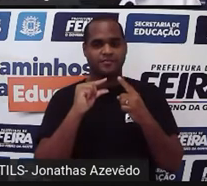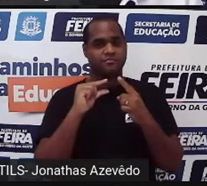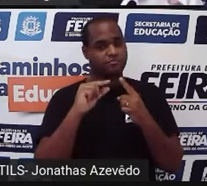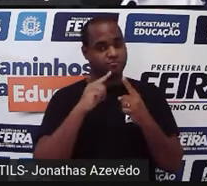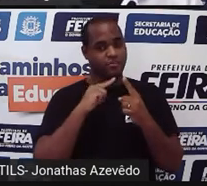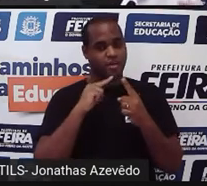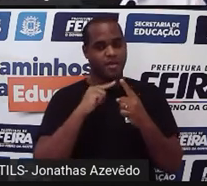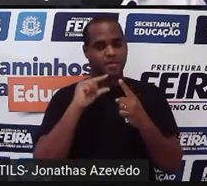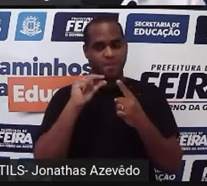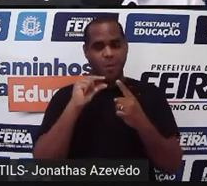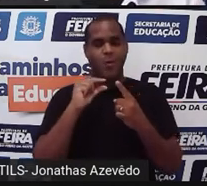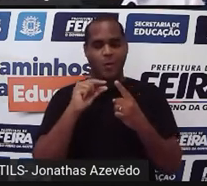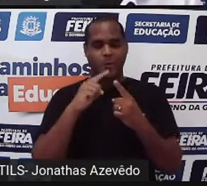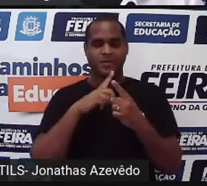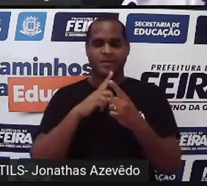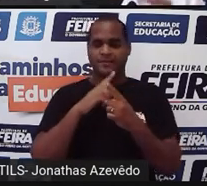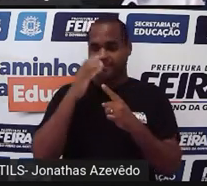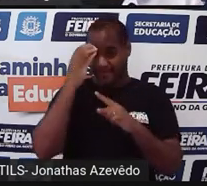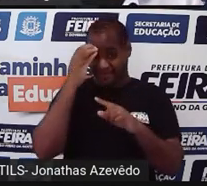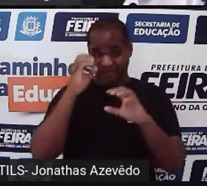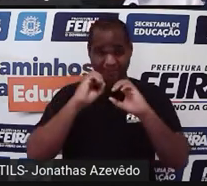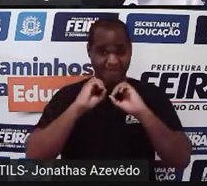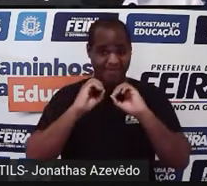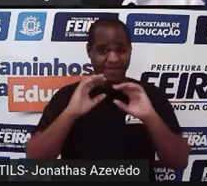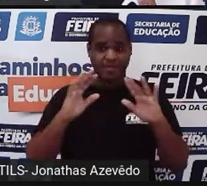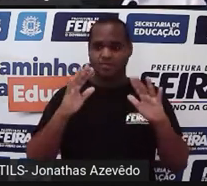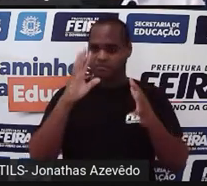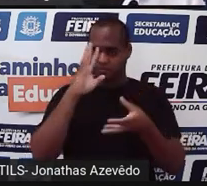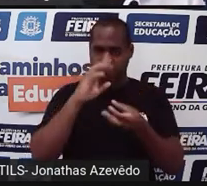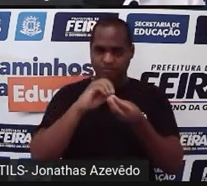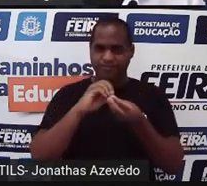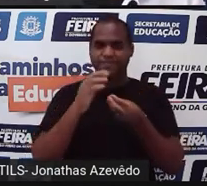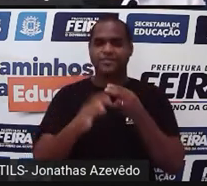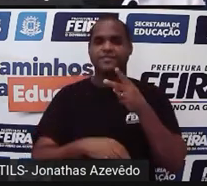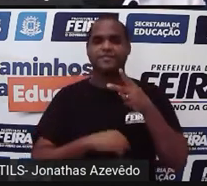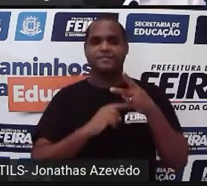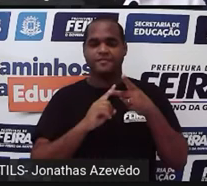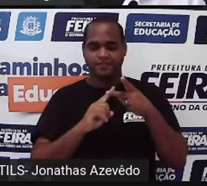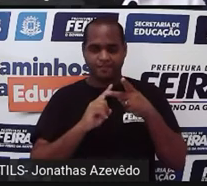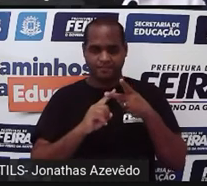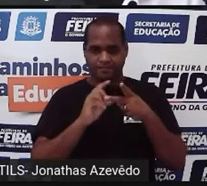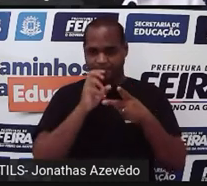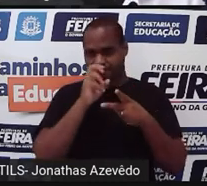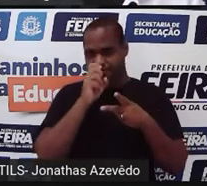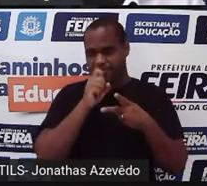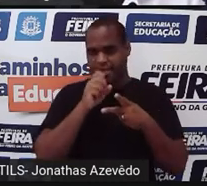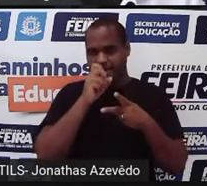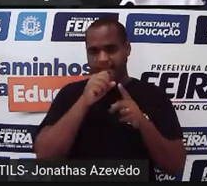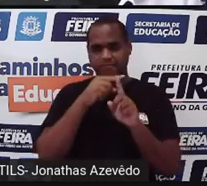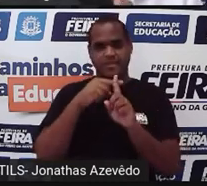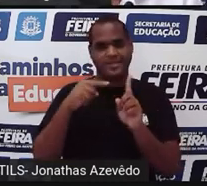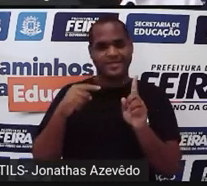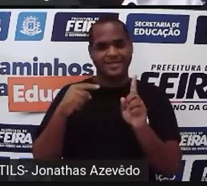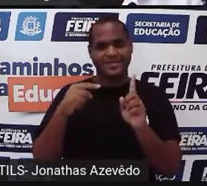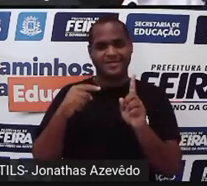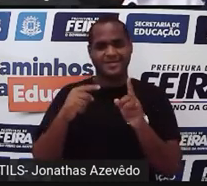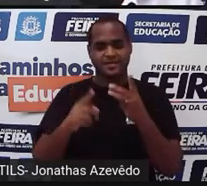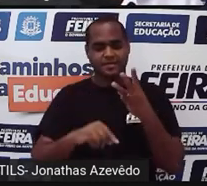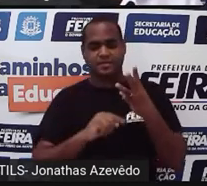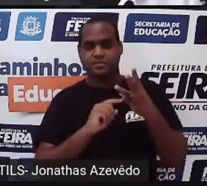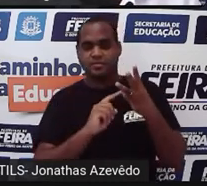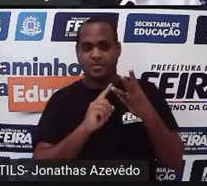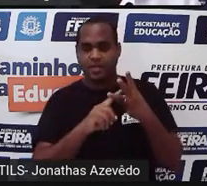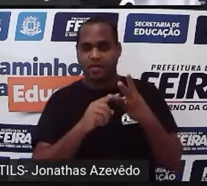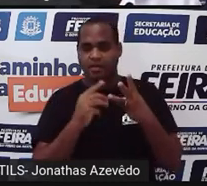coisa do que você entendeu, do que a gente falou aqui, você conseguiu compreender. Dois, em laranja, para metade. Três,